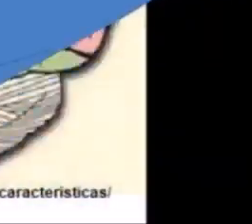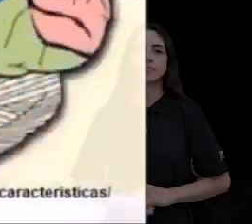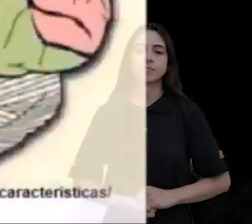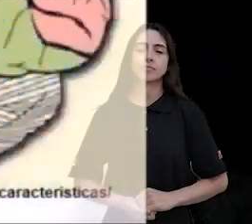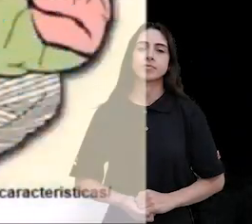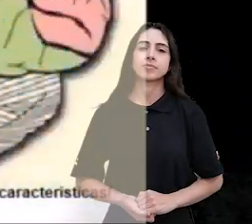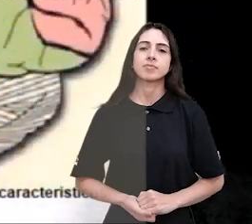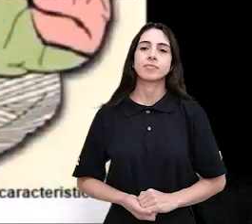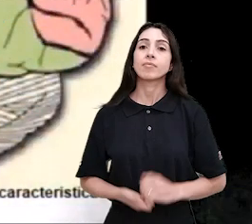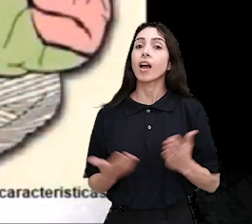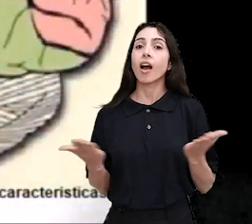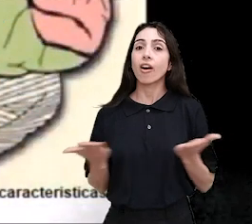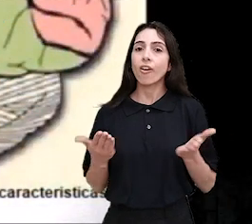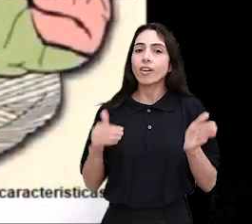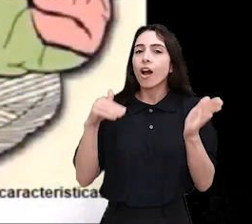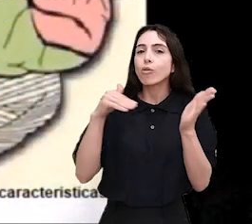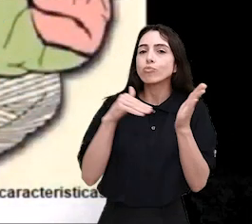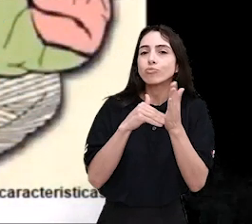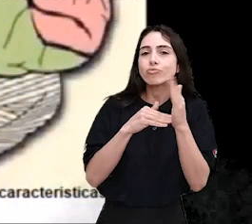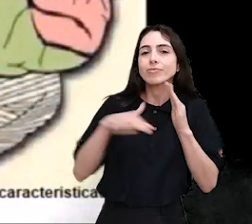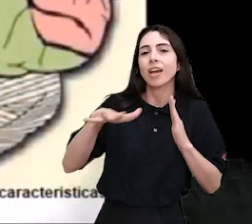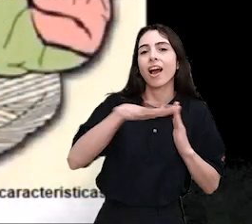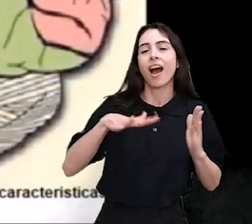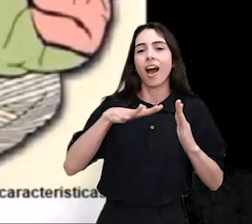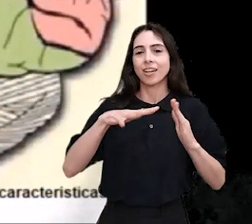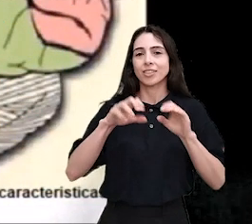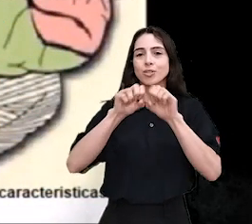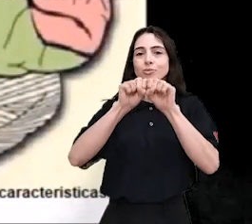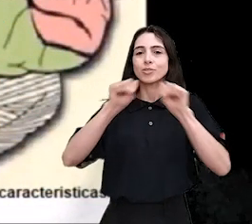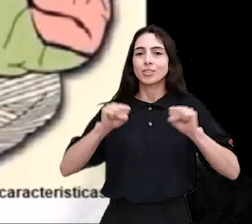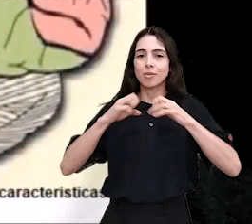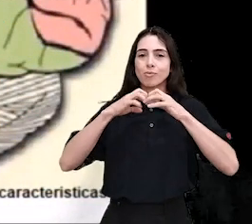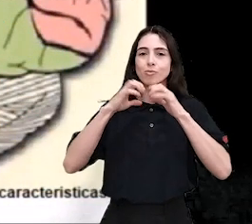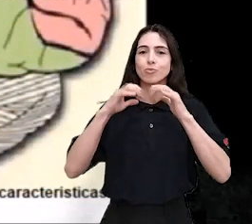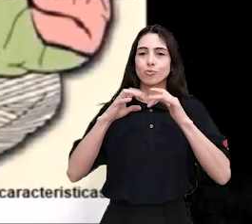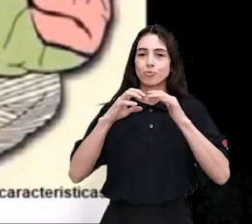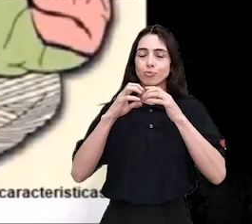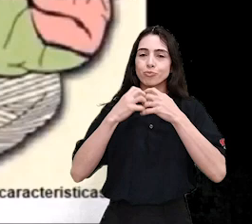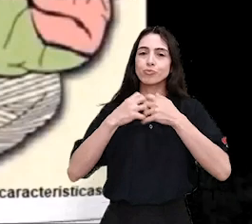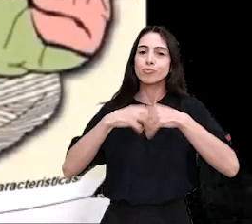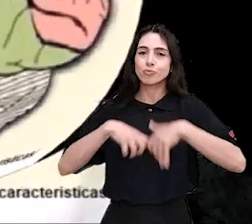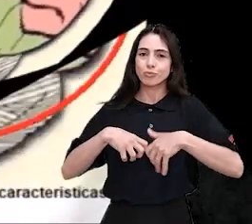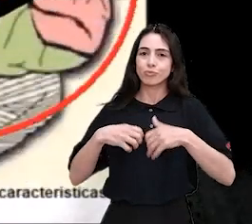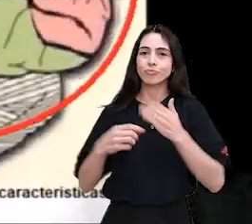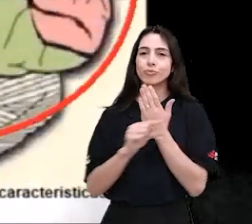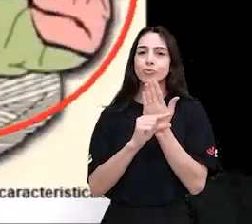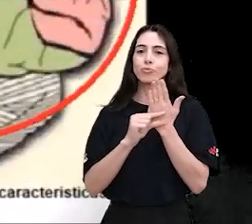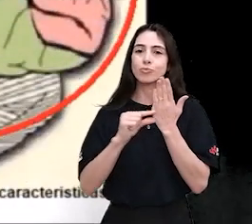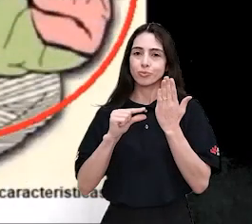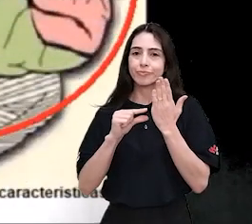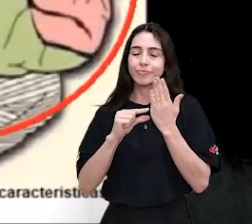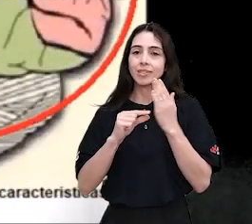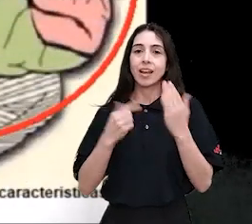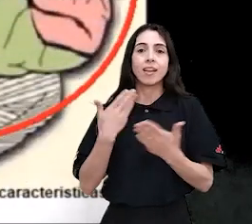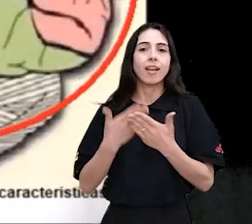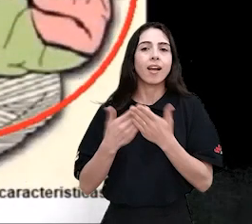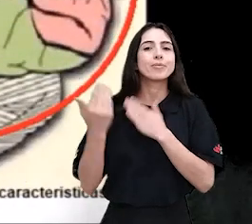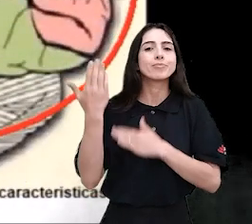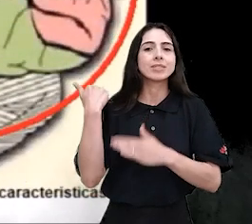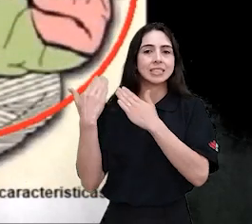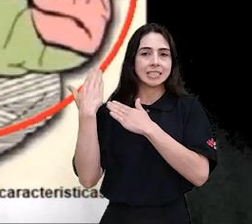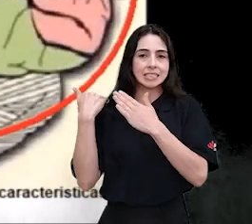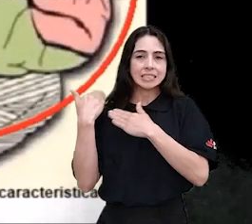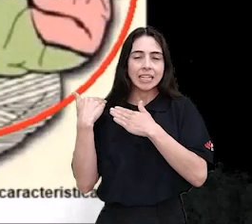Chegamos na última unidade funcional proposta por Lúria. Na videoaula anterior, nós vimos a segunda unidade, que, de